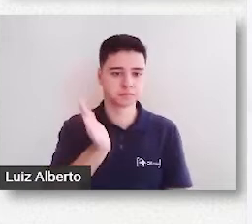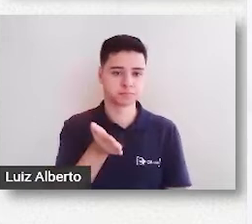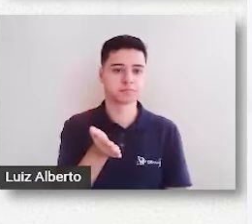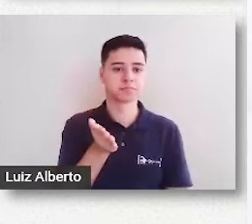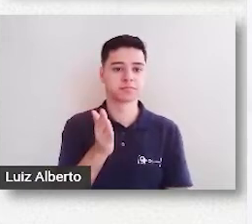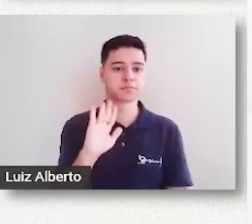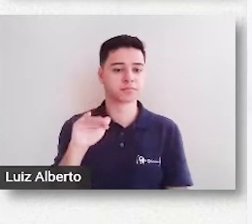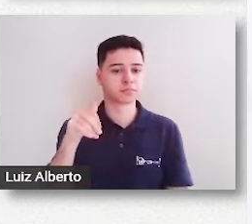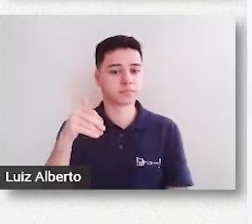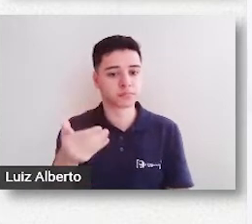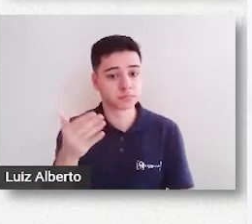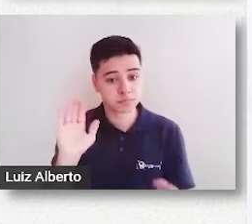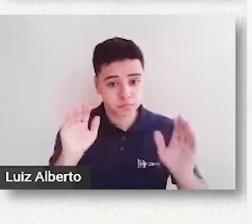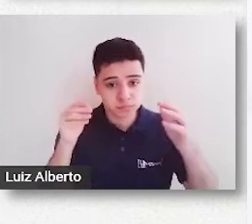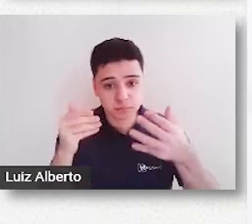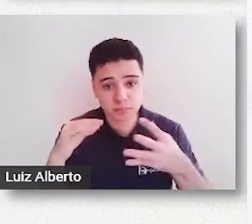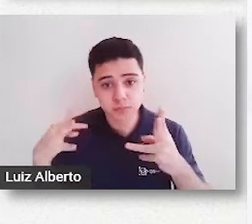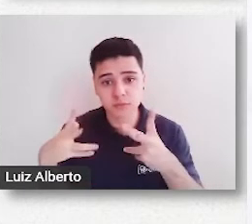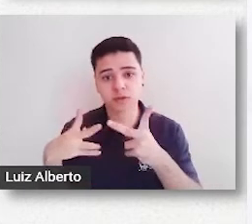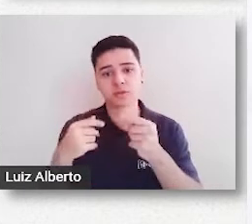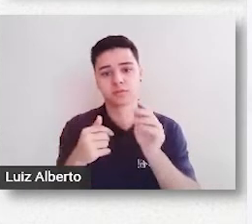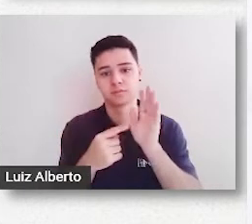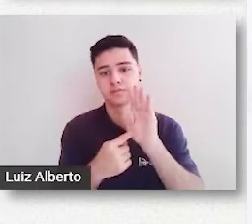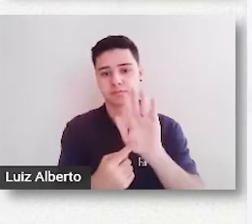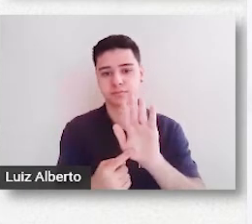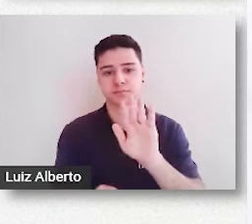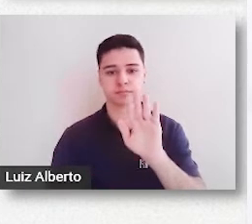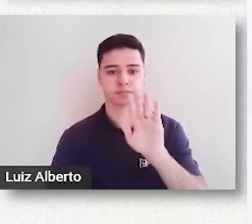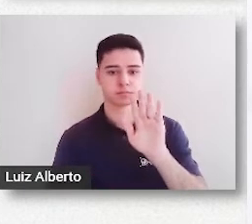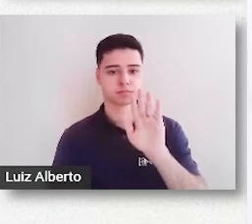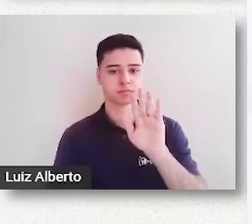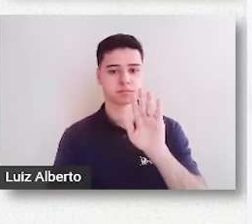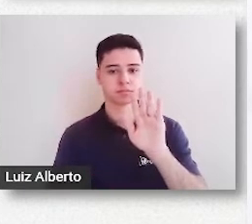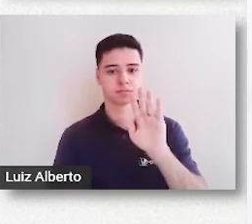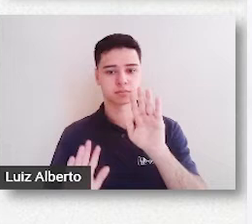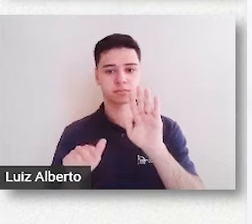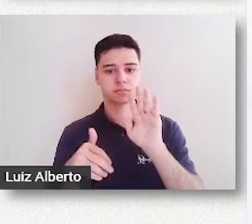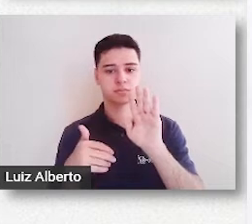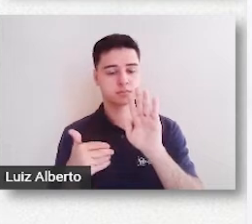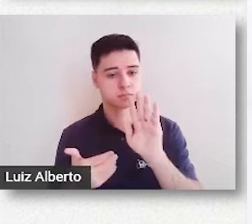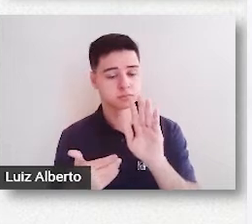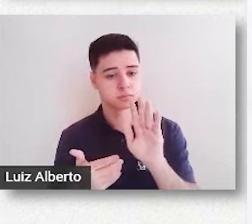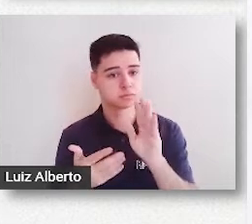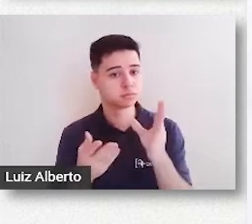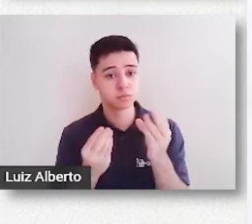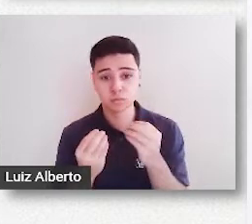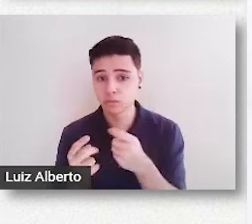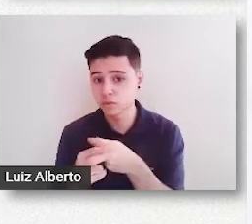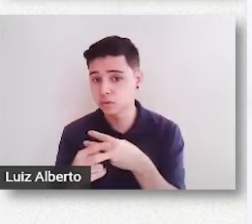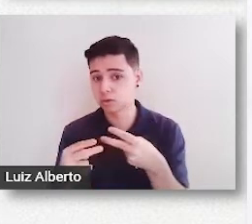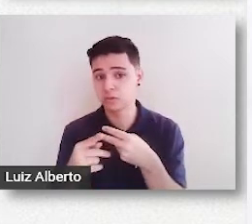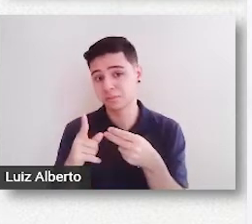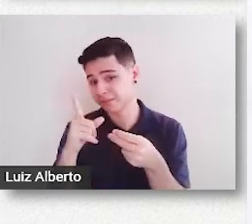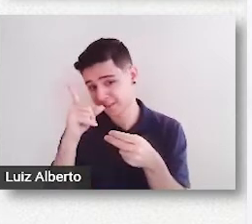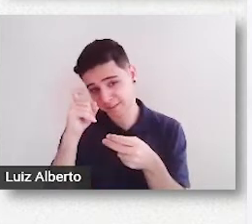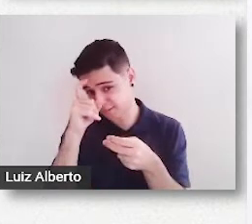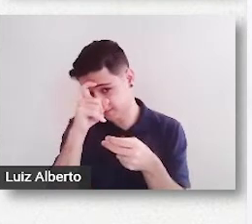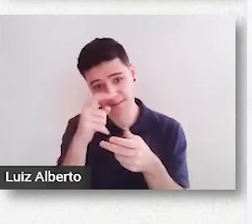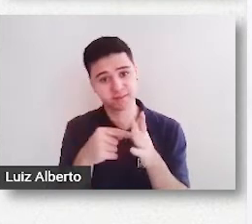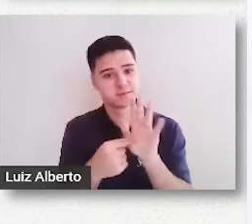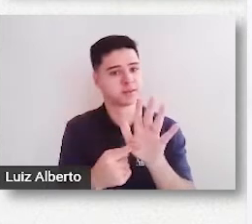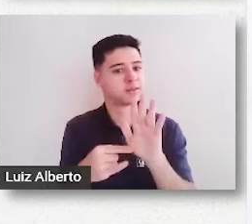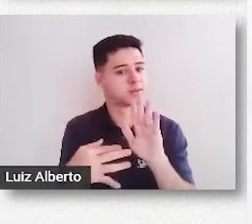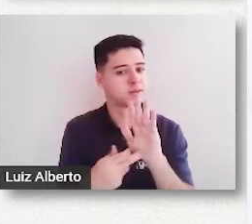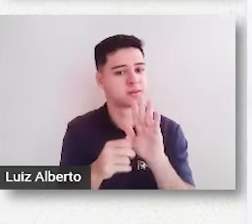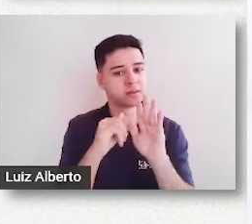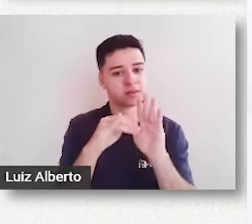diretamente projetada nas representações iconográficas. Né? Muito pode haver, mas é muito difícil, não é a representação